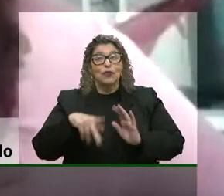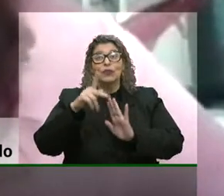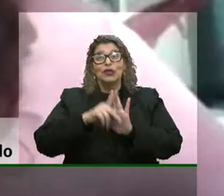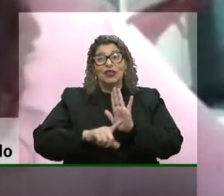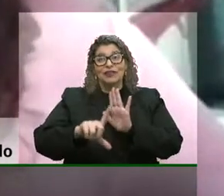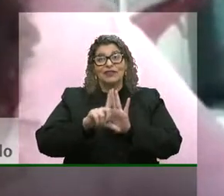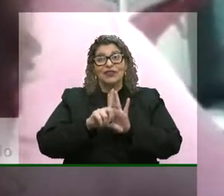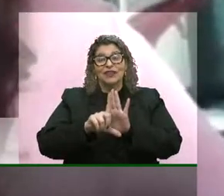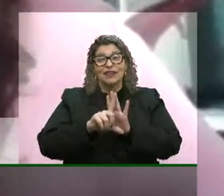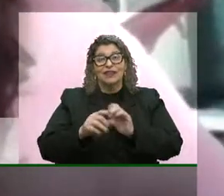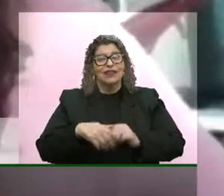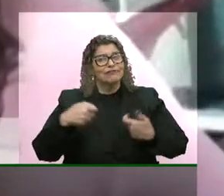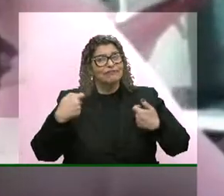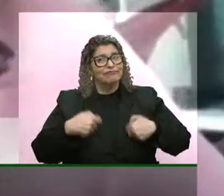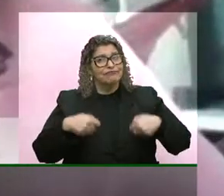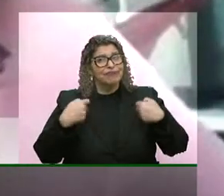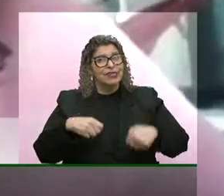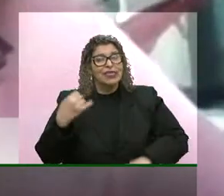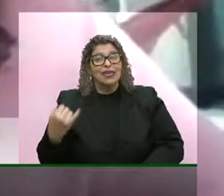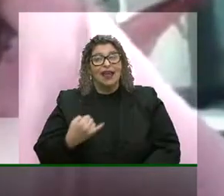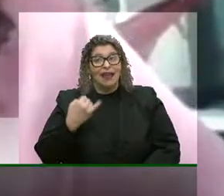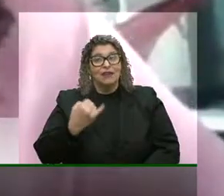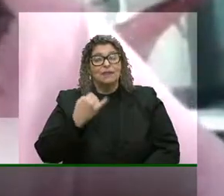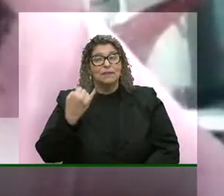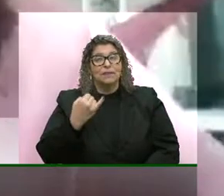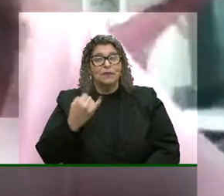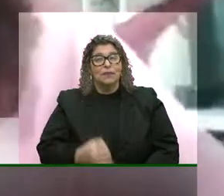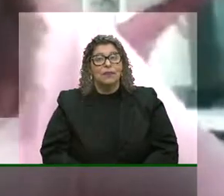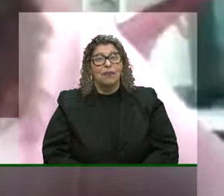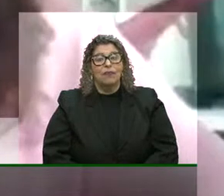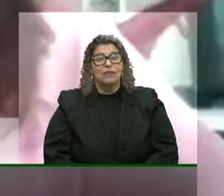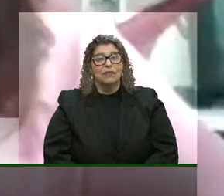lei muito necessário, muito importante. Ele